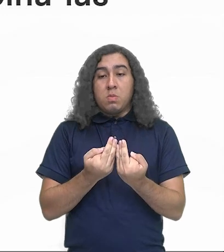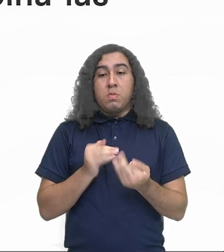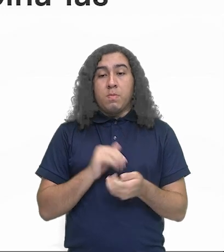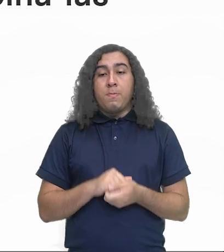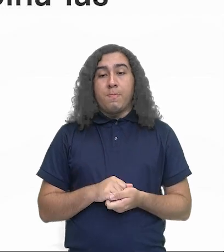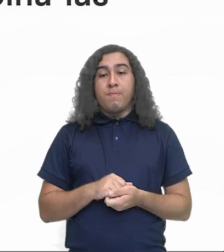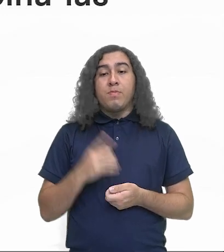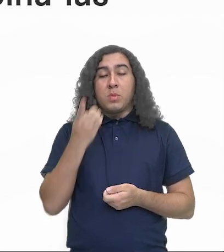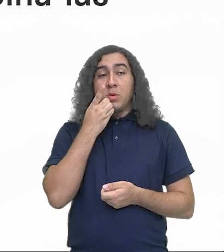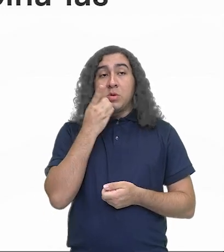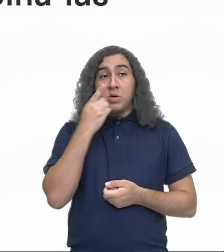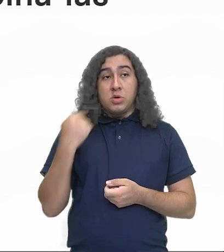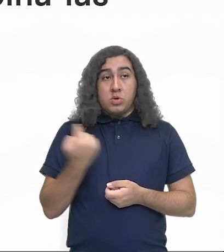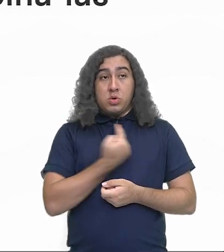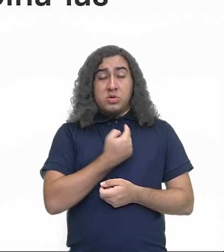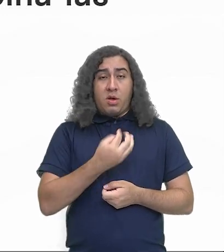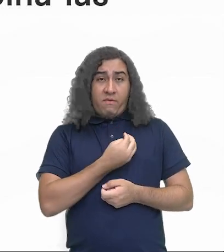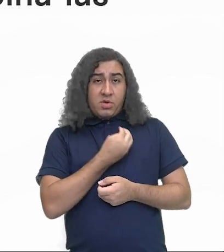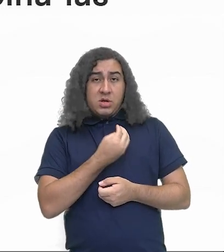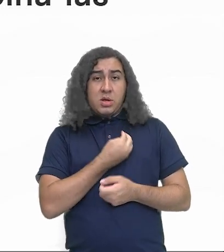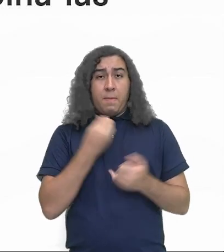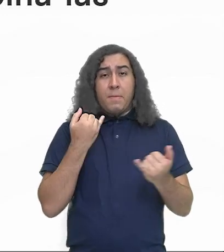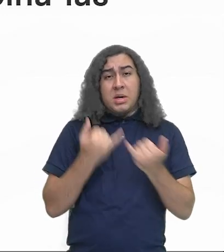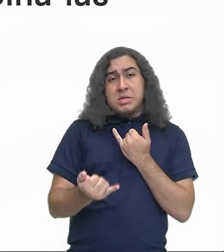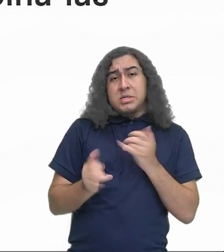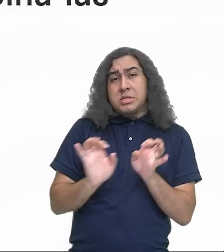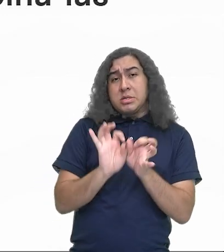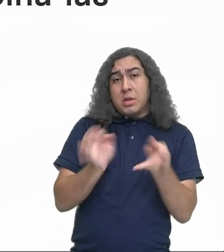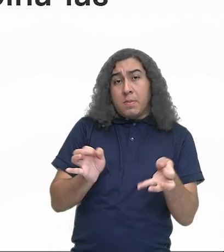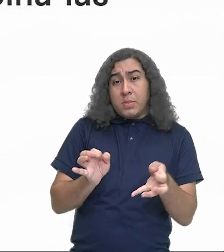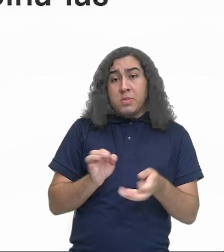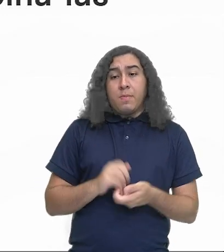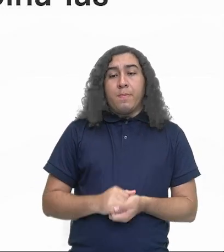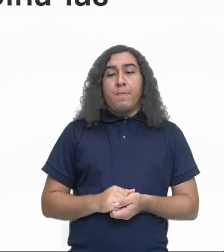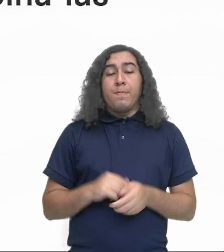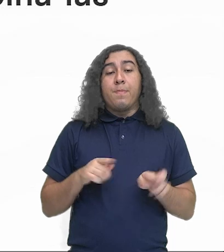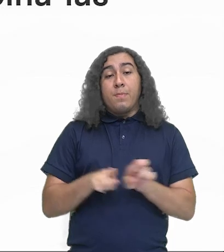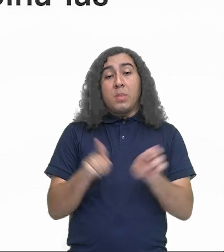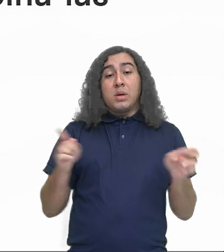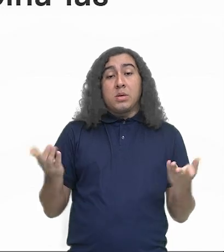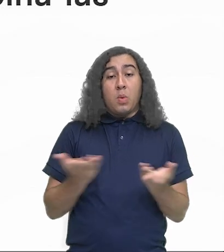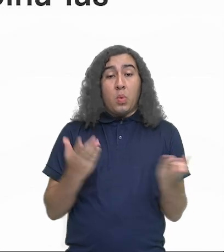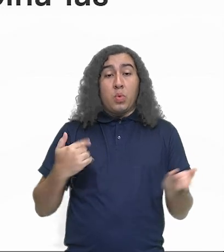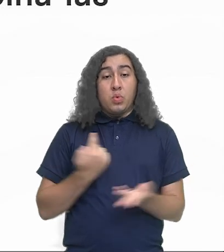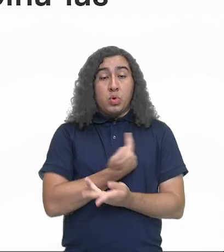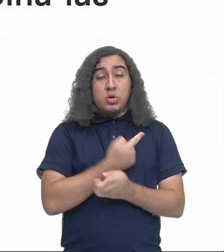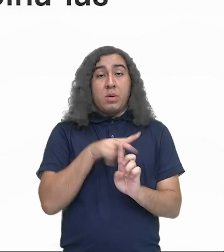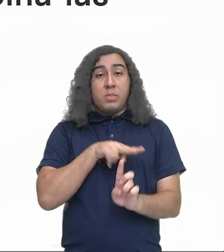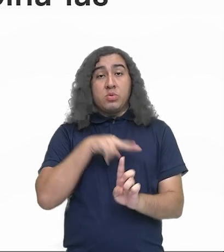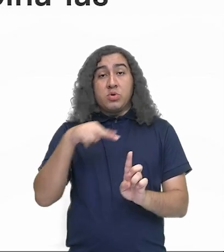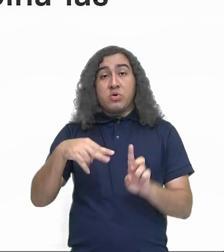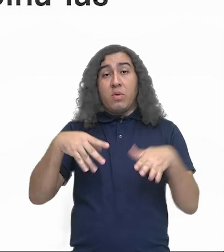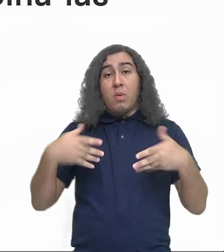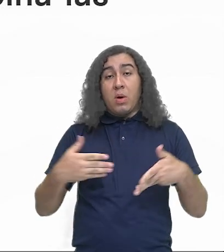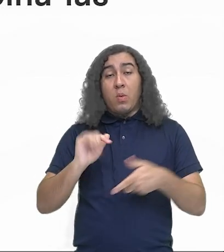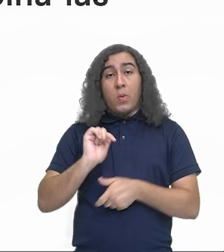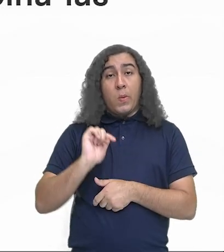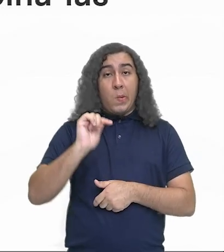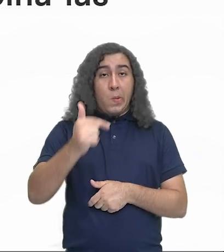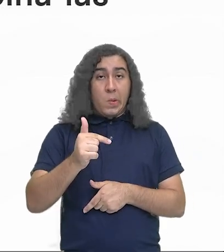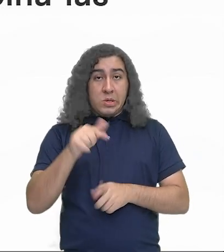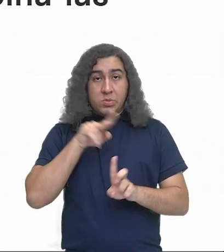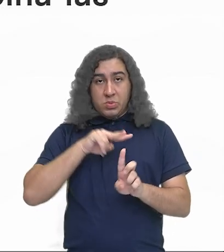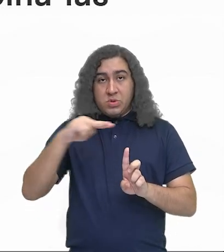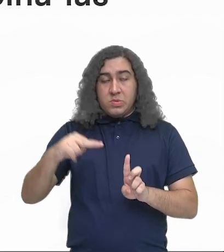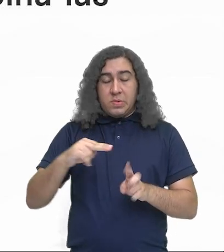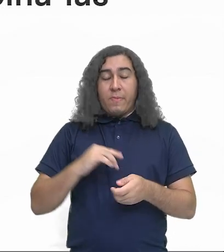rotinas das nossas vidas, que parecem simples. E a partir de agora, vamos olhá-las com outros